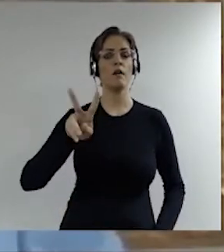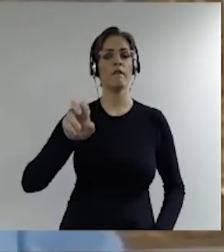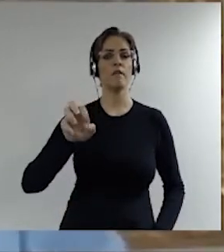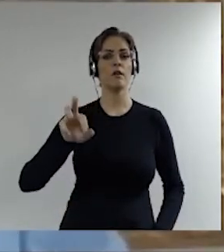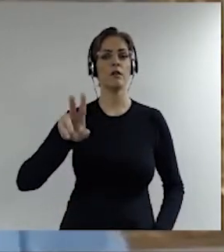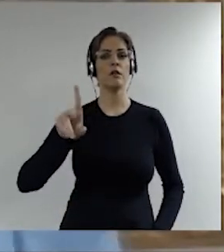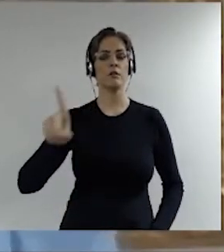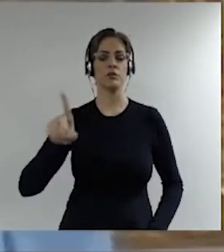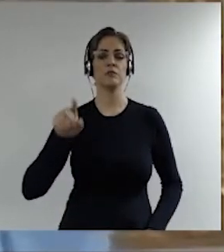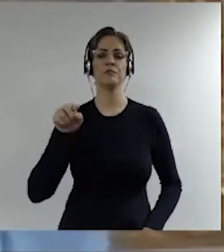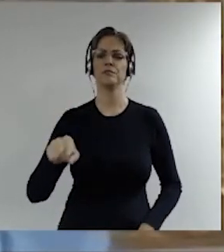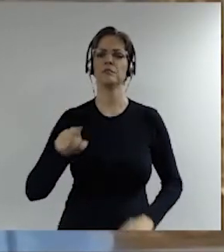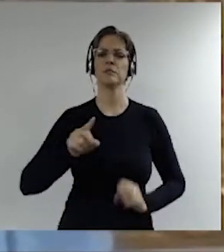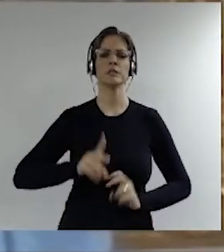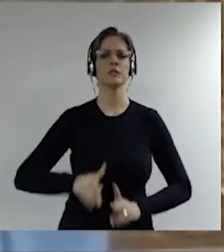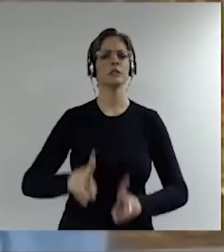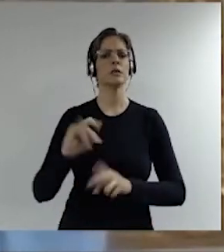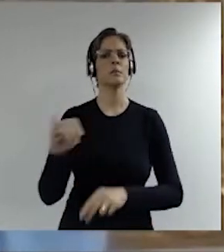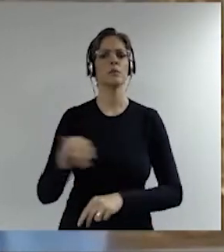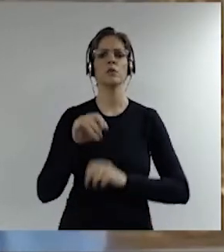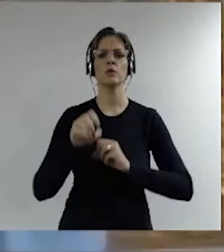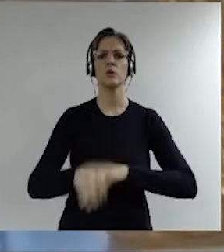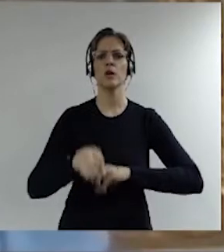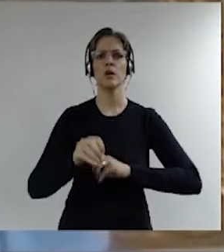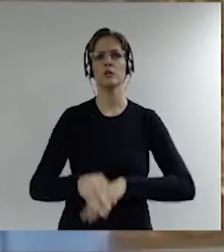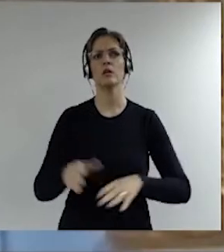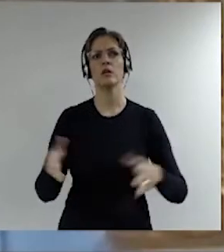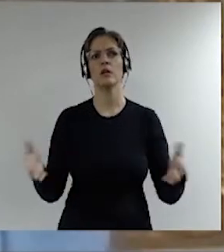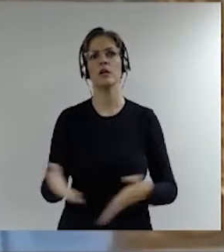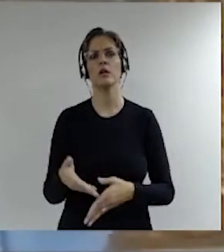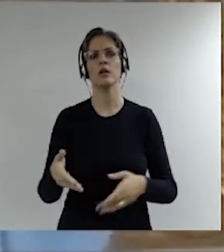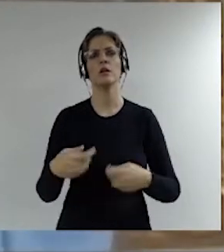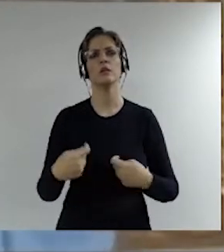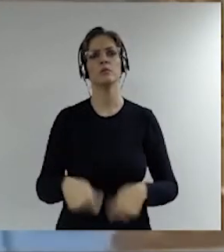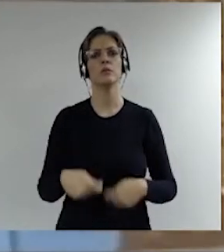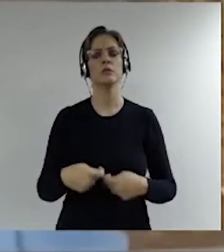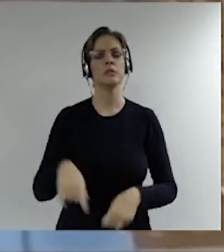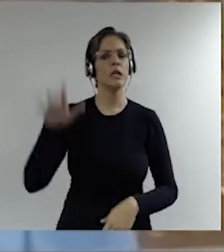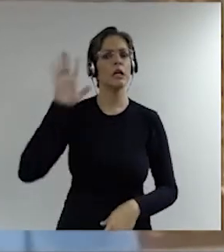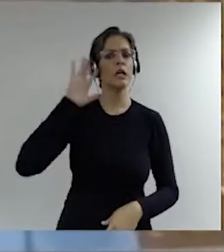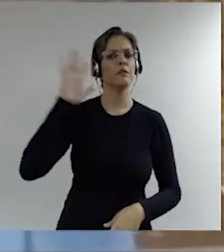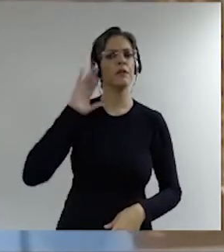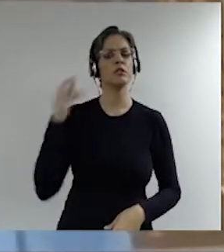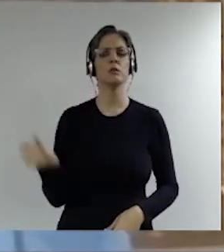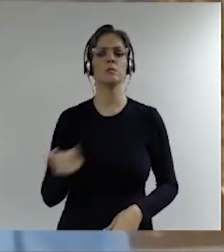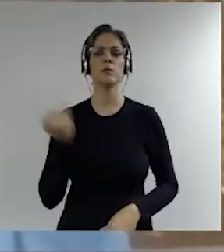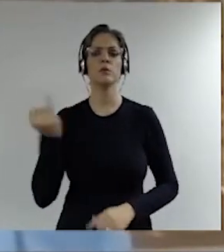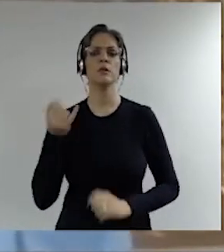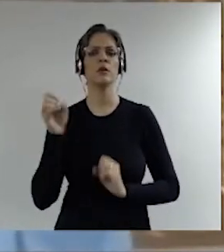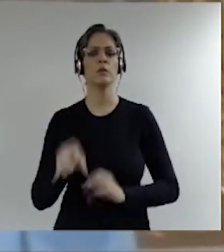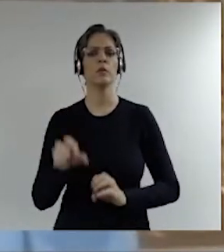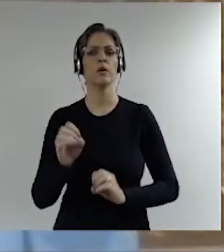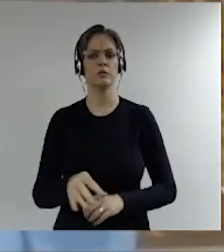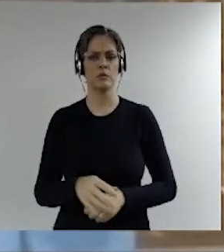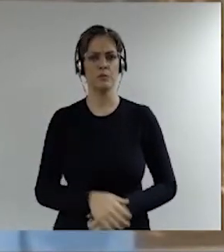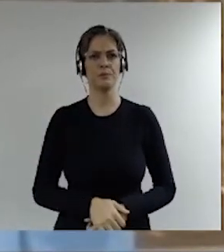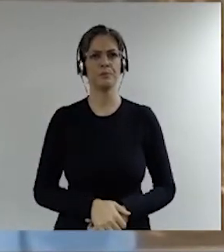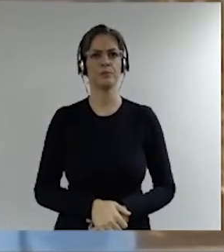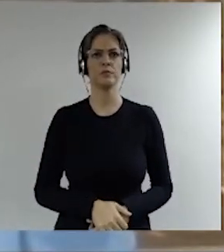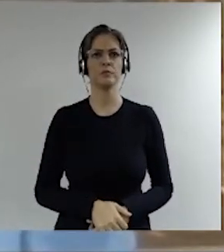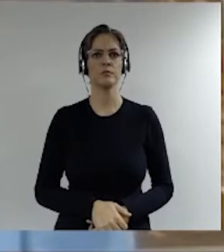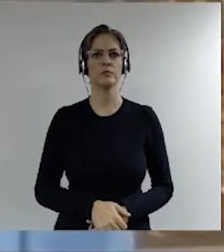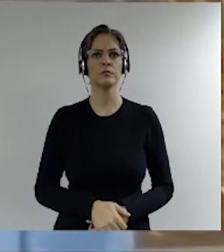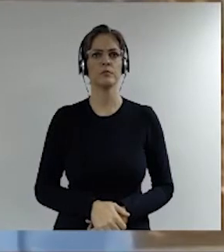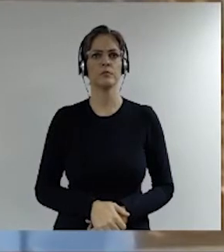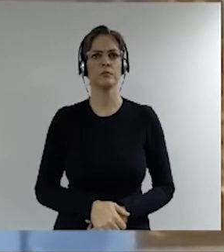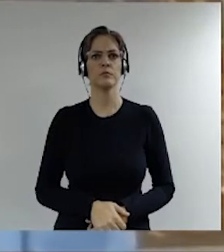muito importante, e esse momento a gente acaba refletindo na sua importância, mas cada vez mais, como bem relevou o professor